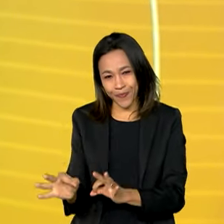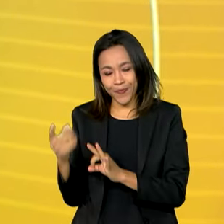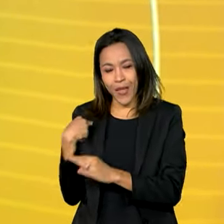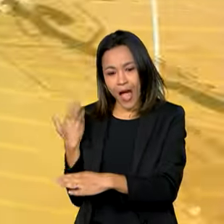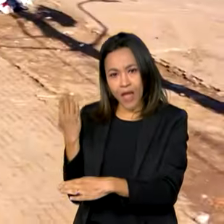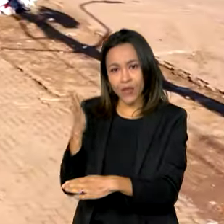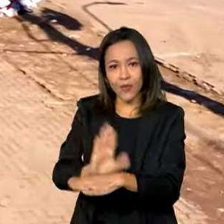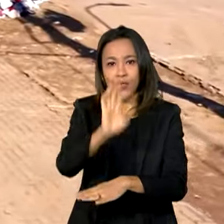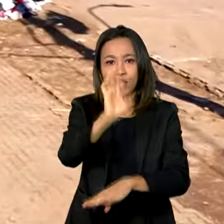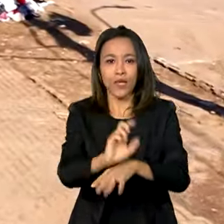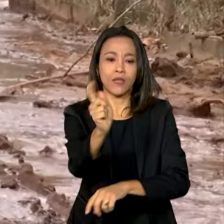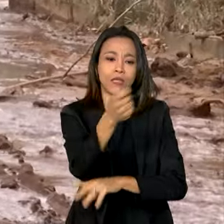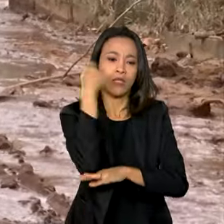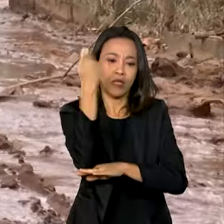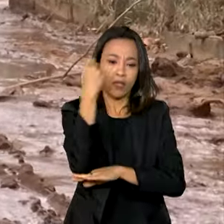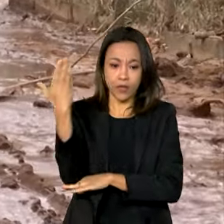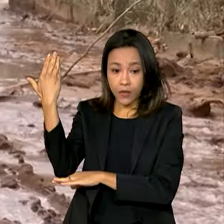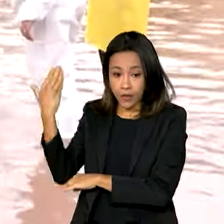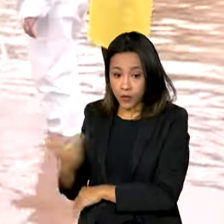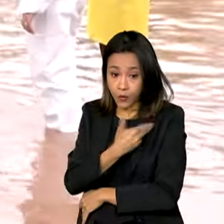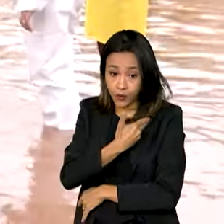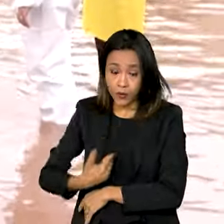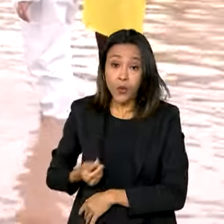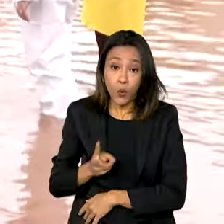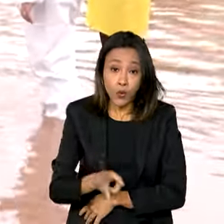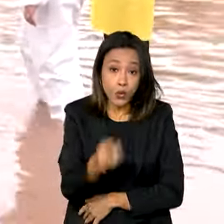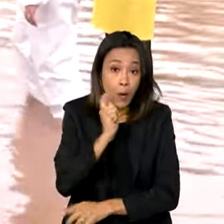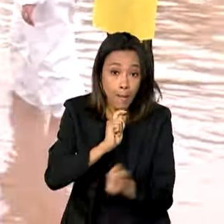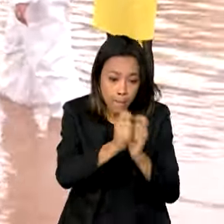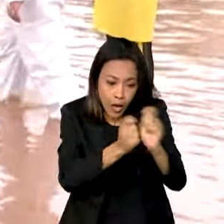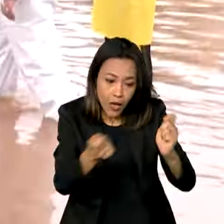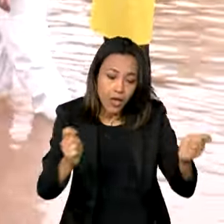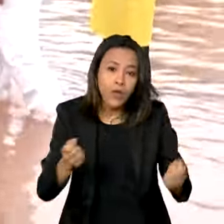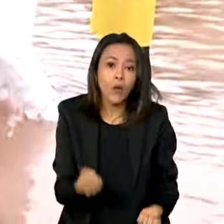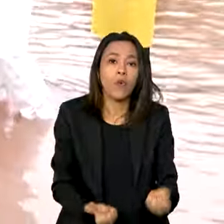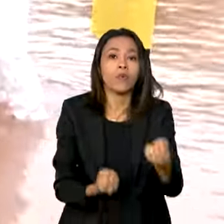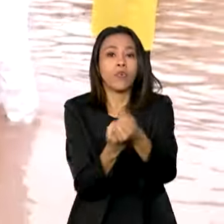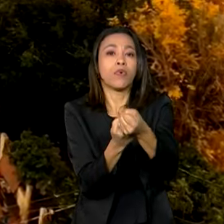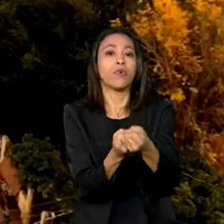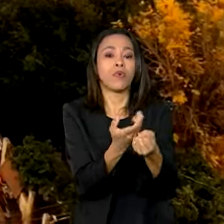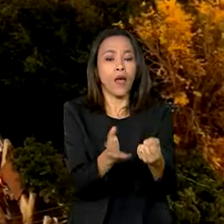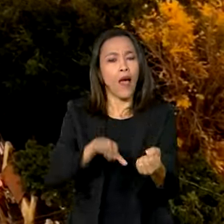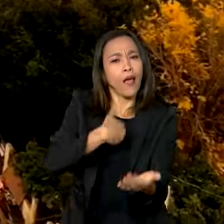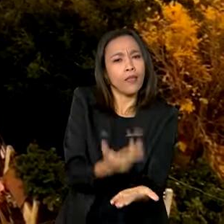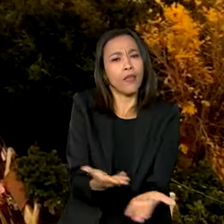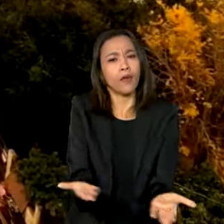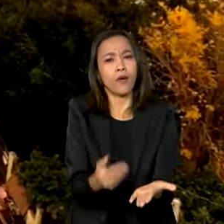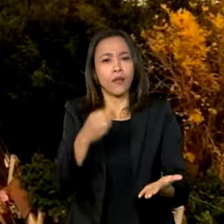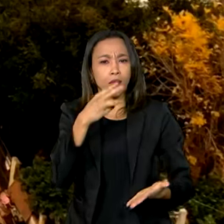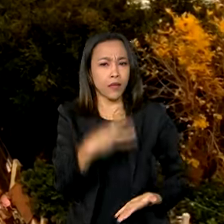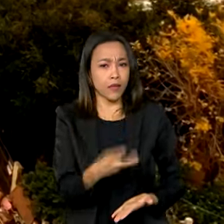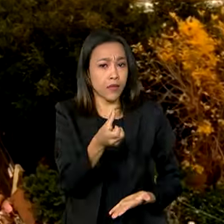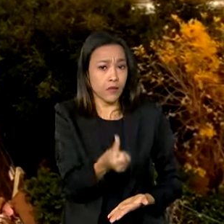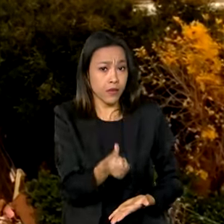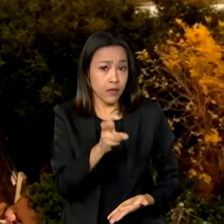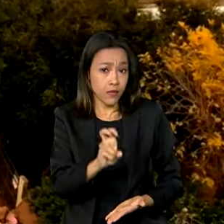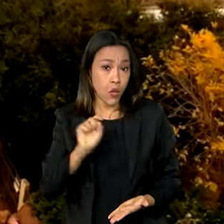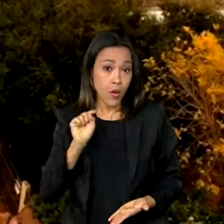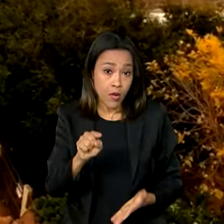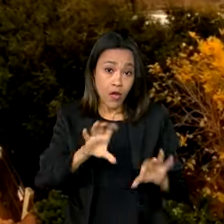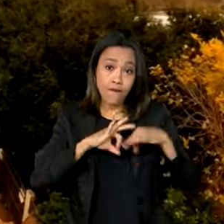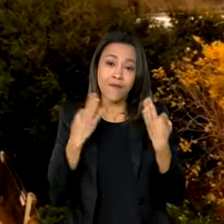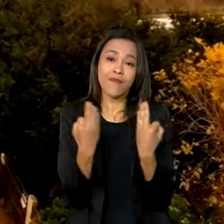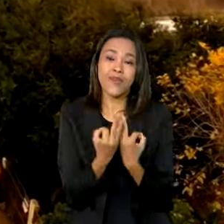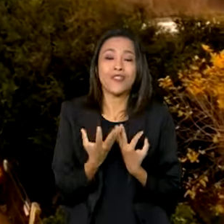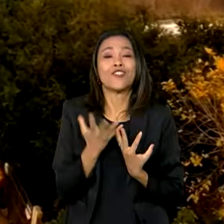Rio Grande do Sul. O governo segue pagando o auxílio reconstrução. Até agora, mais de 365 mil